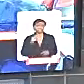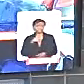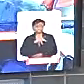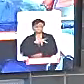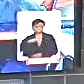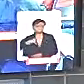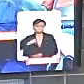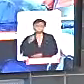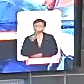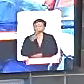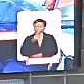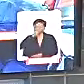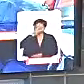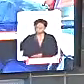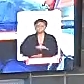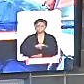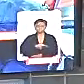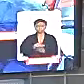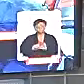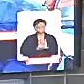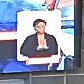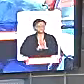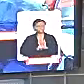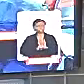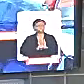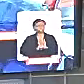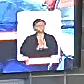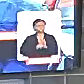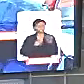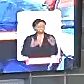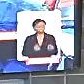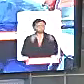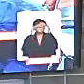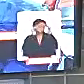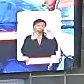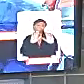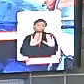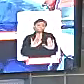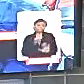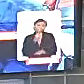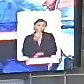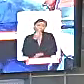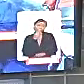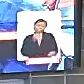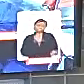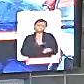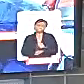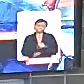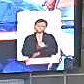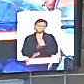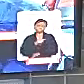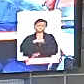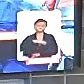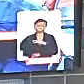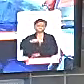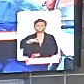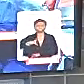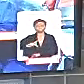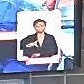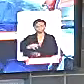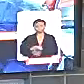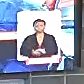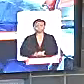cumprido infelizmente eh infelizmente infelizmente eu falaria isso sempre